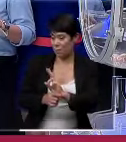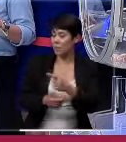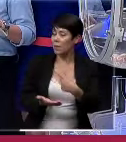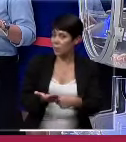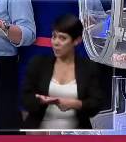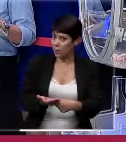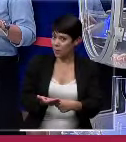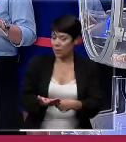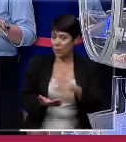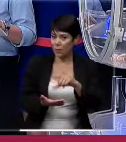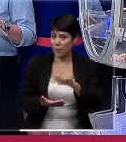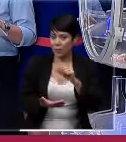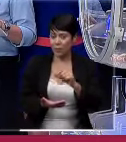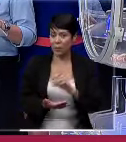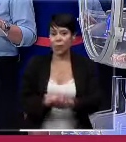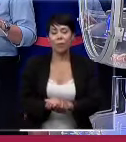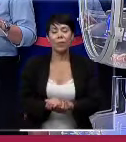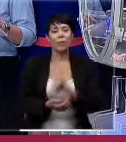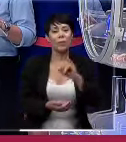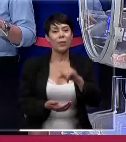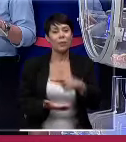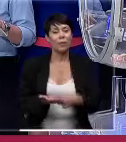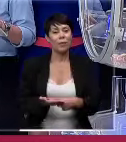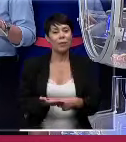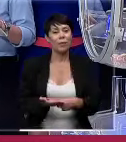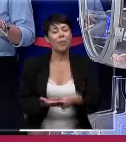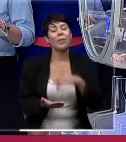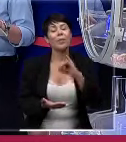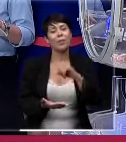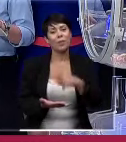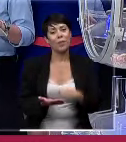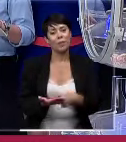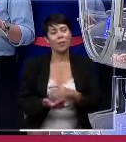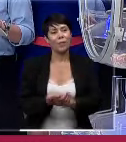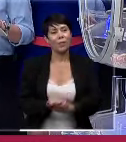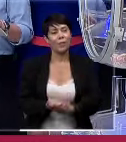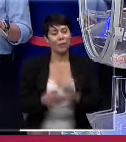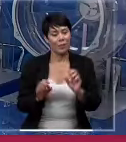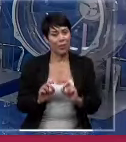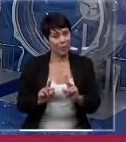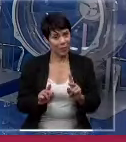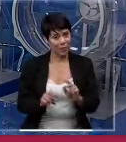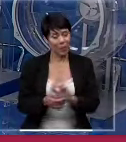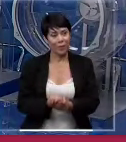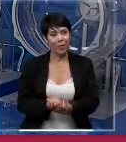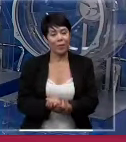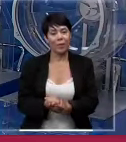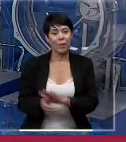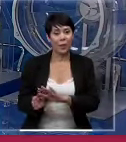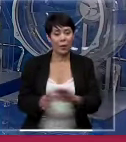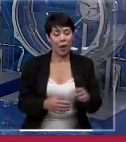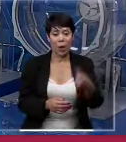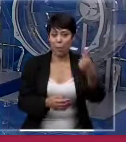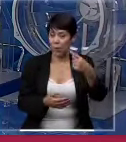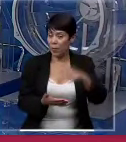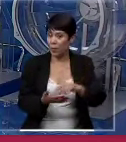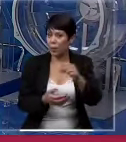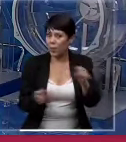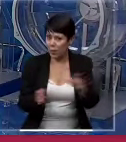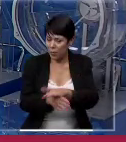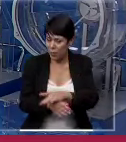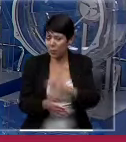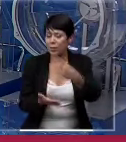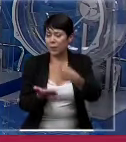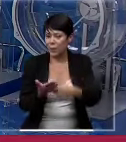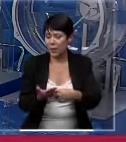auditoras confirmam os números sorteados? Sim, confirmo. Sim, confirmo. Obrigado. Primeiro sorteio realizado,